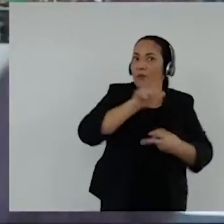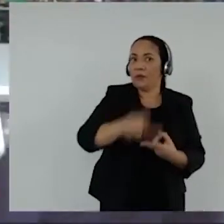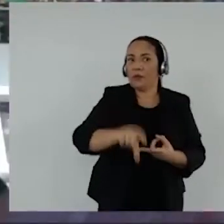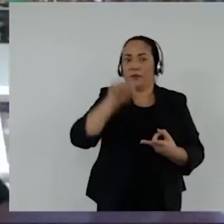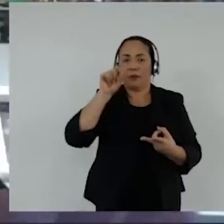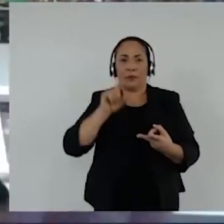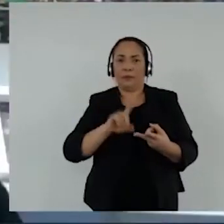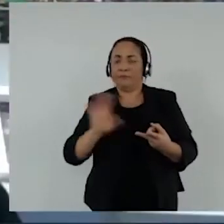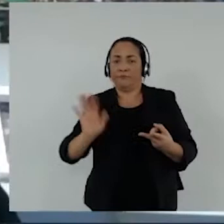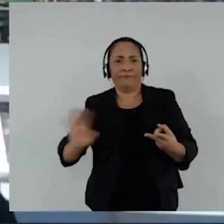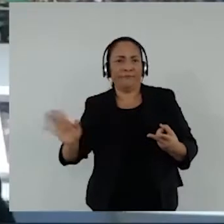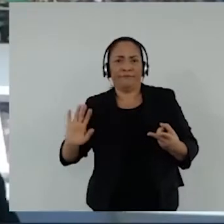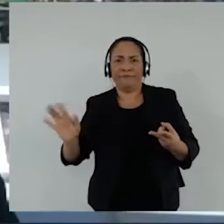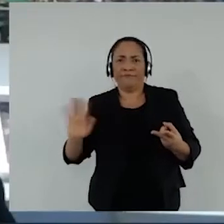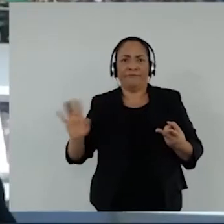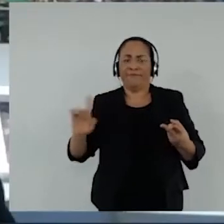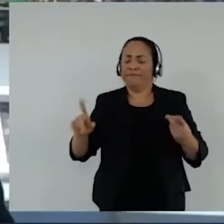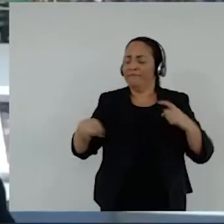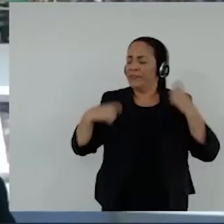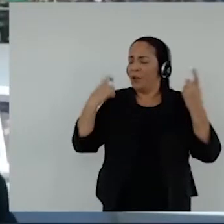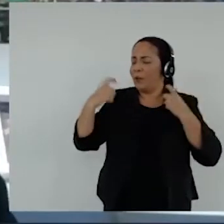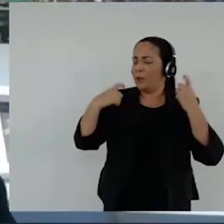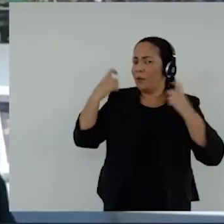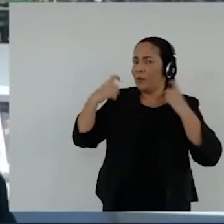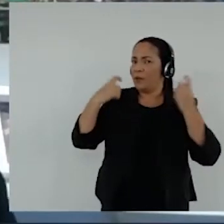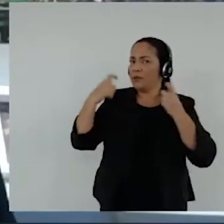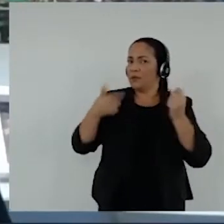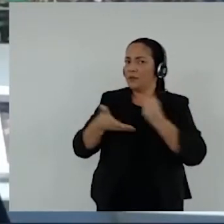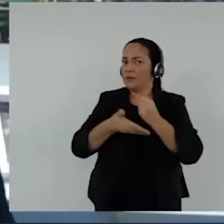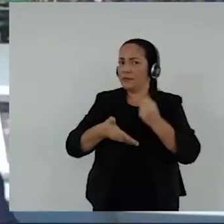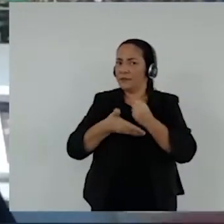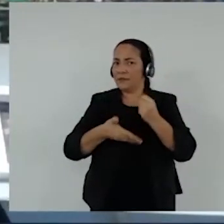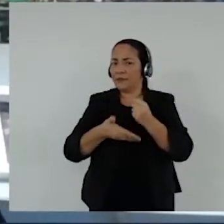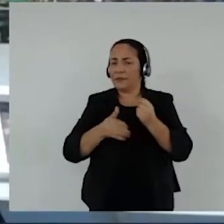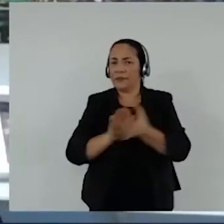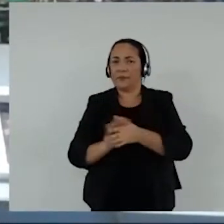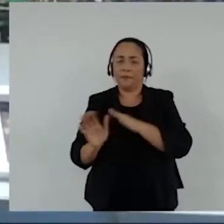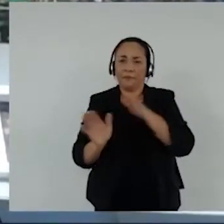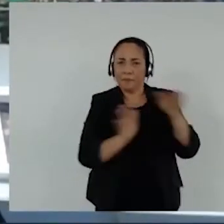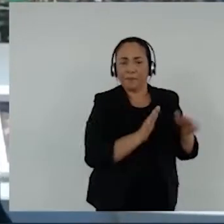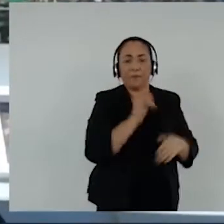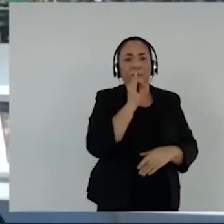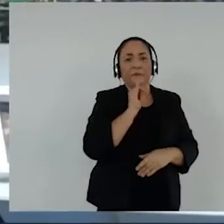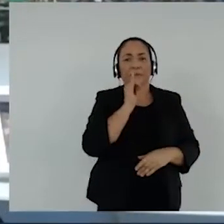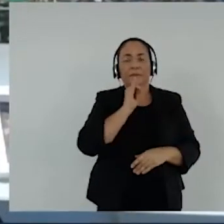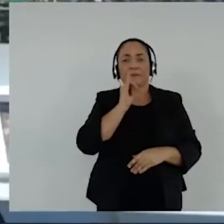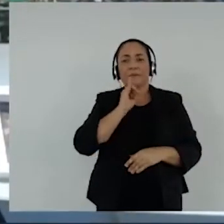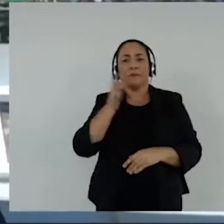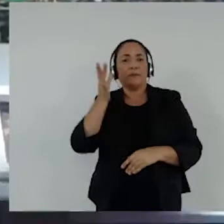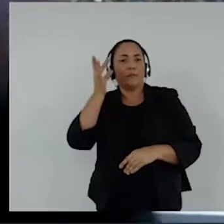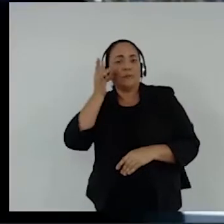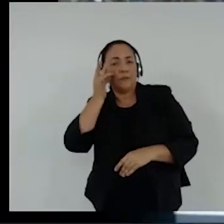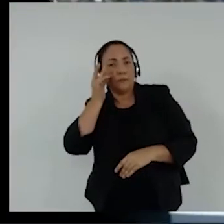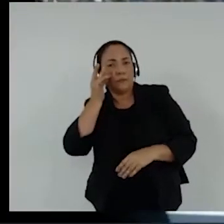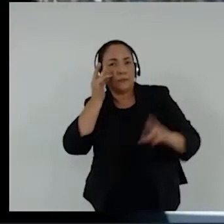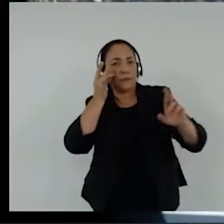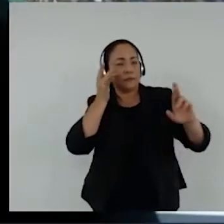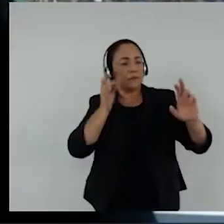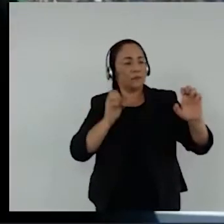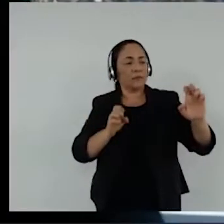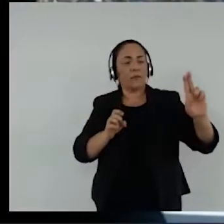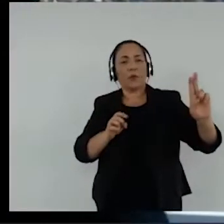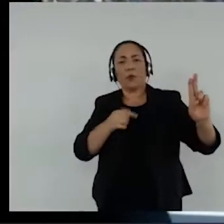é uma preocupação de fundo, tudo bem? Olha outra questão interessante, presença do réu no julgamento pelo júri. Poxa,